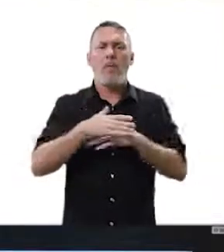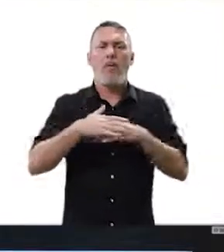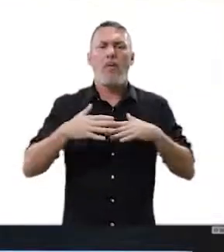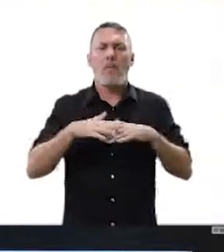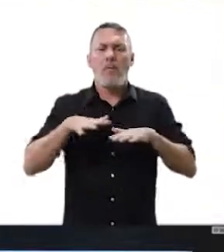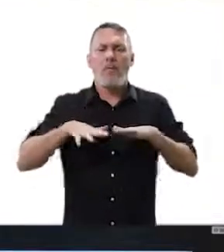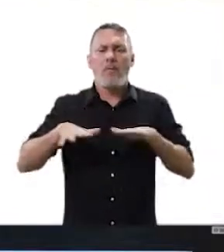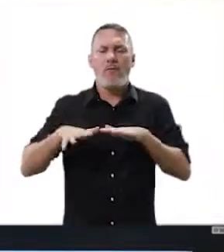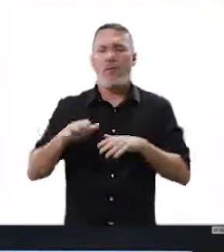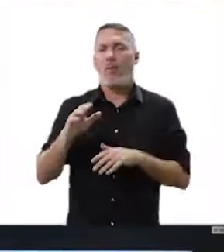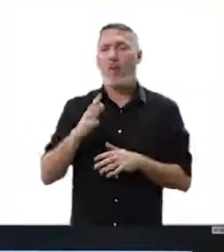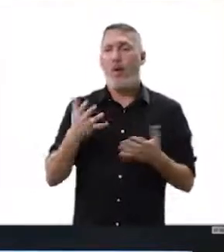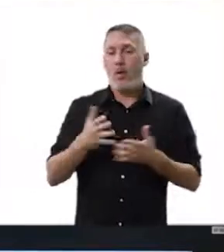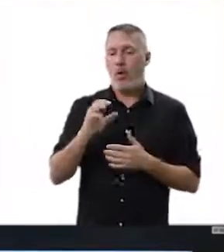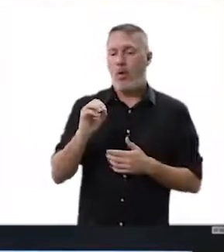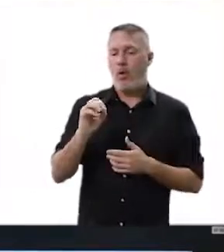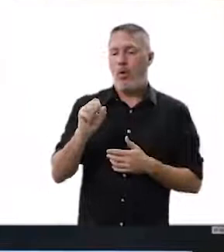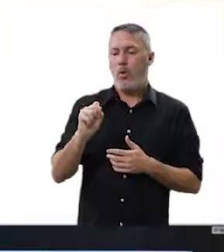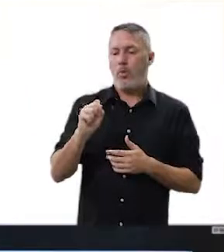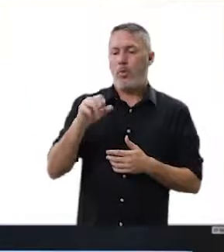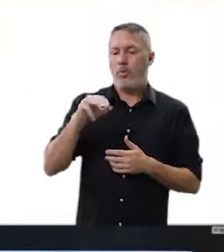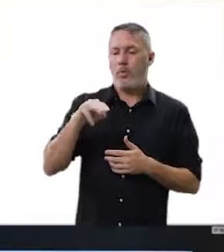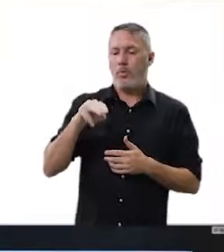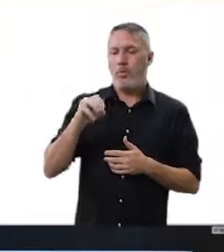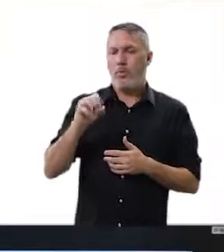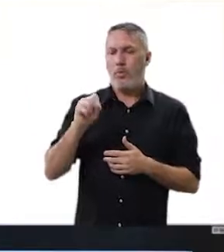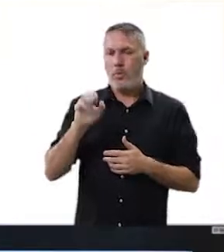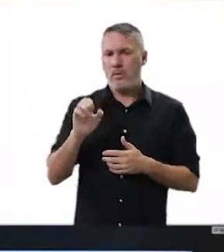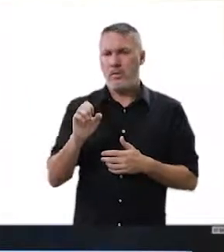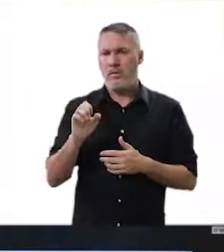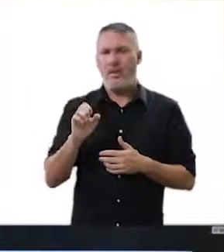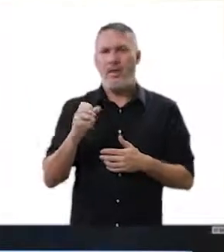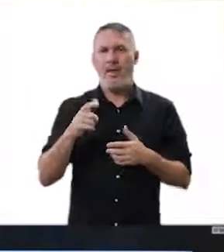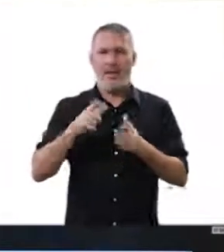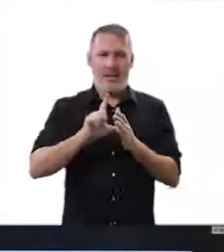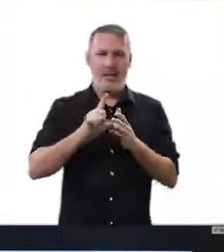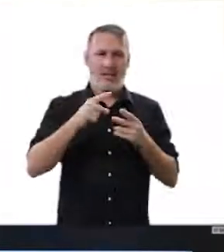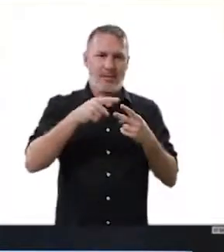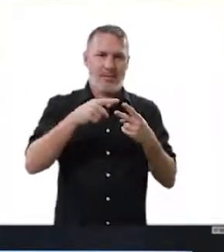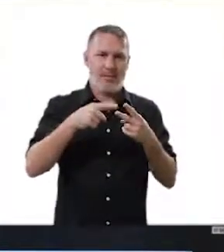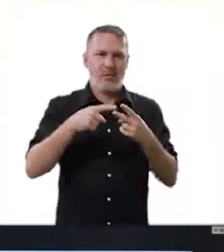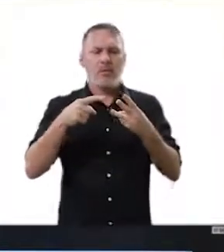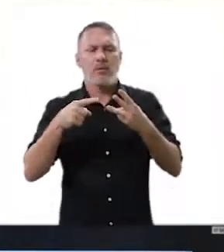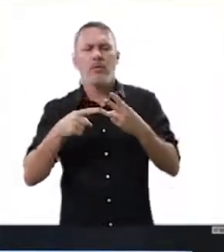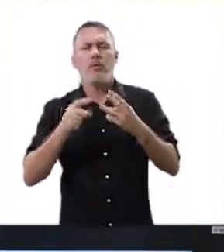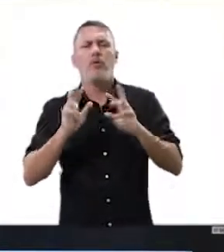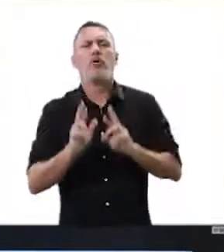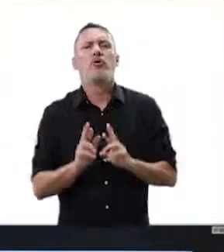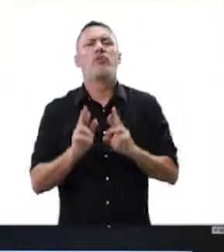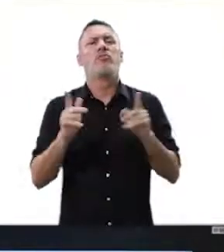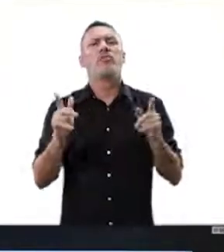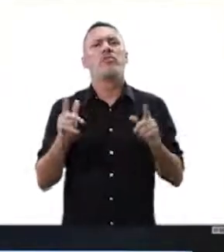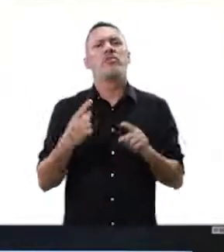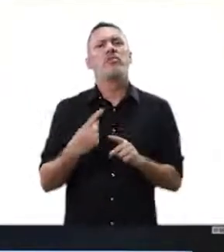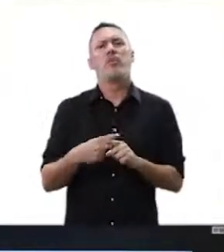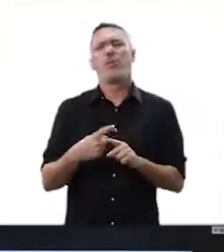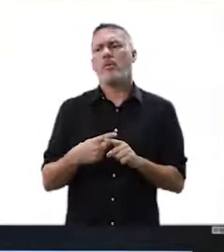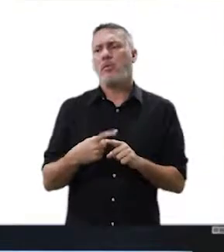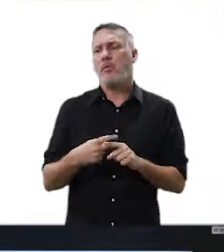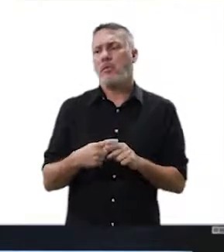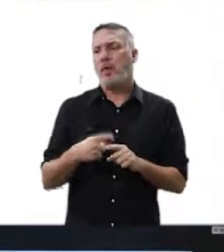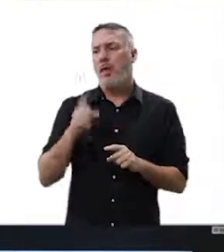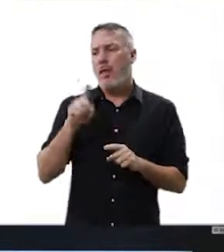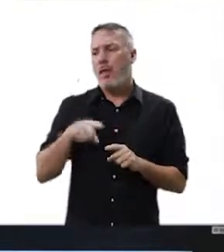E quem que é o nosso solvente universal? A água. Então aqui a gente vai estar falando dela. Essa água, ela